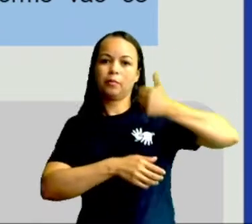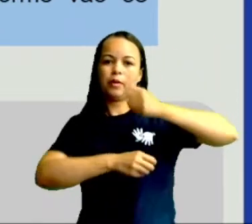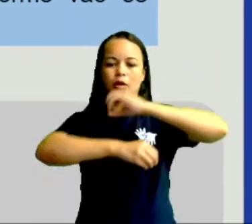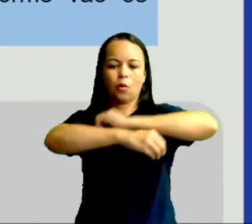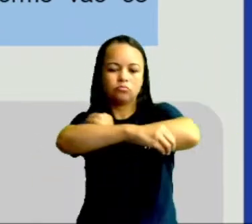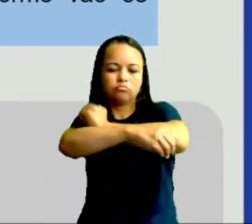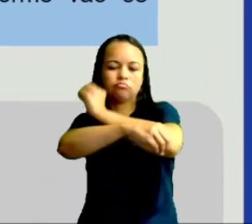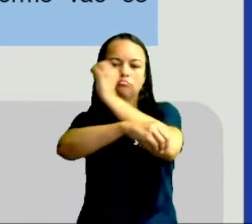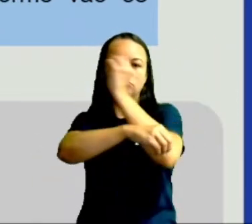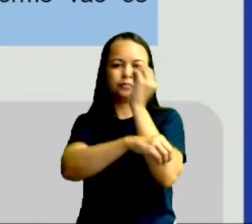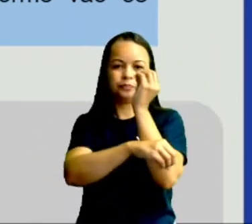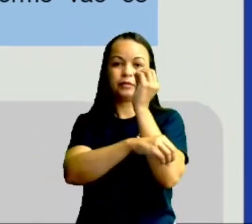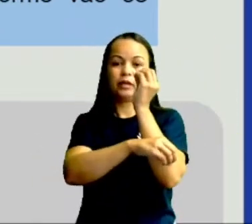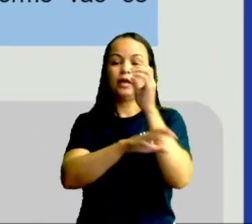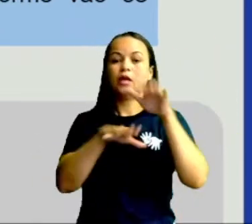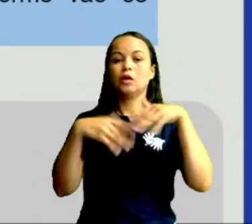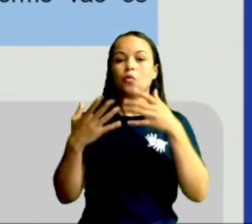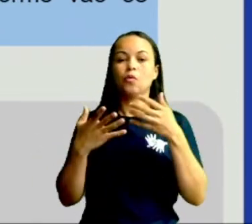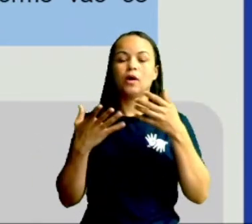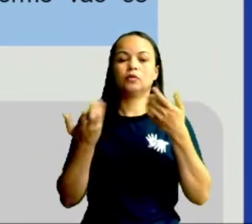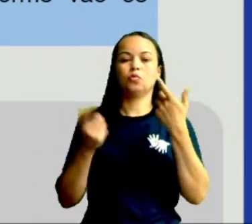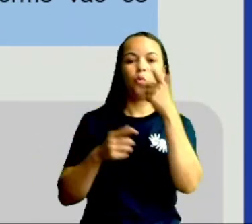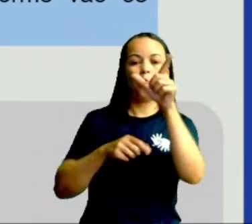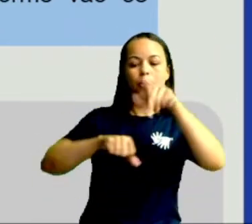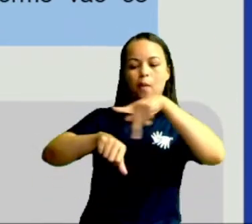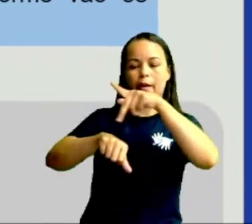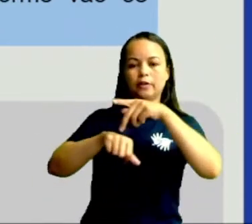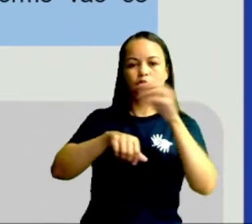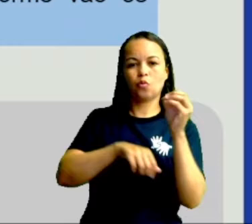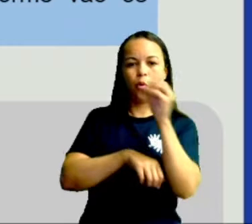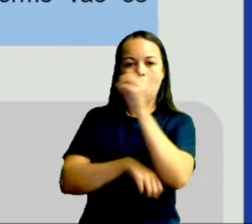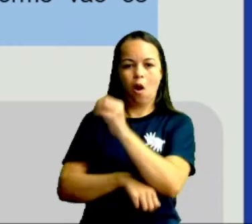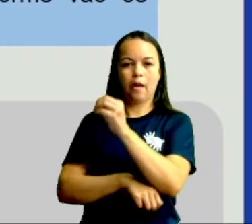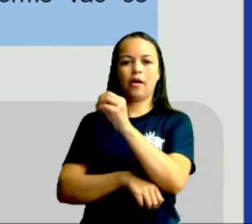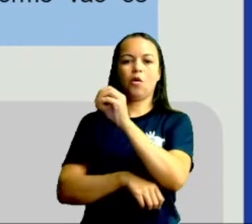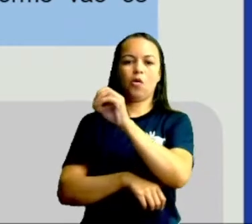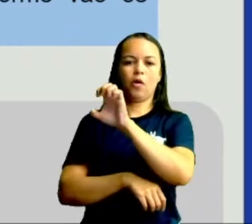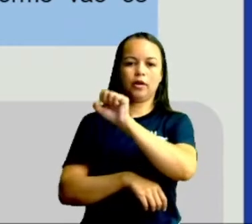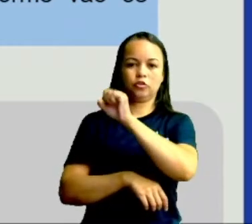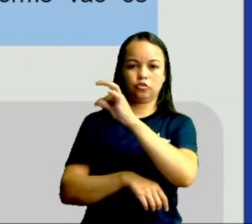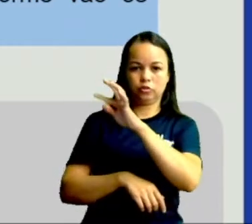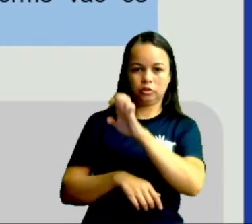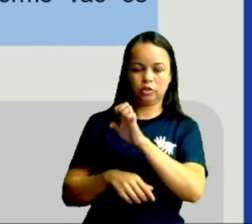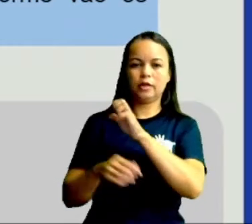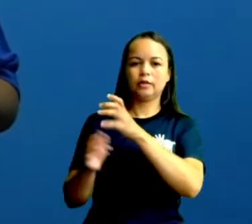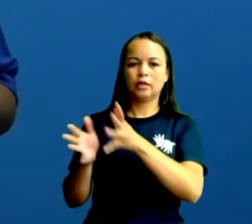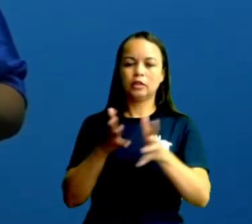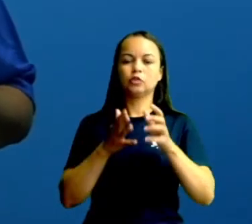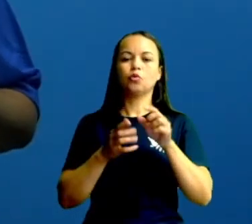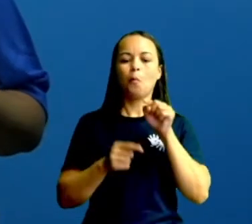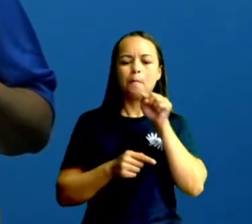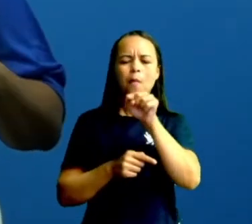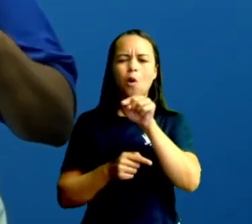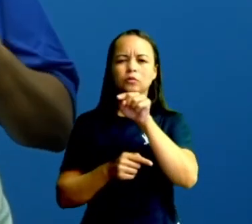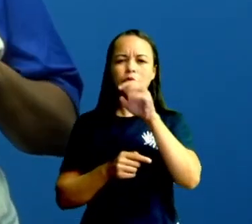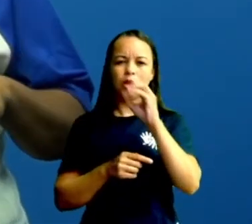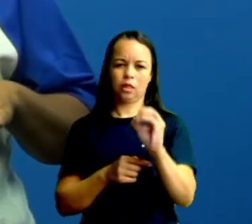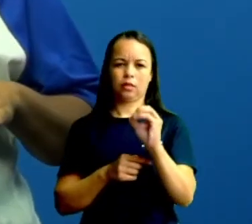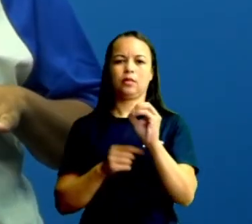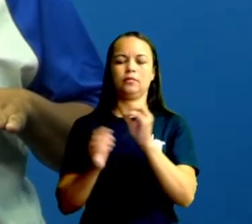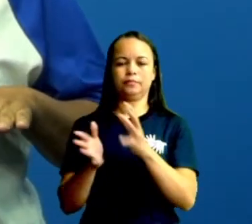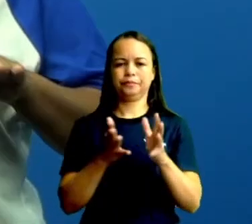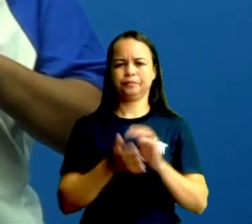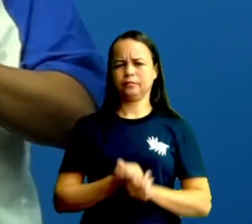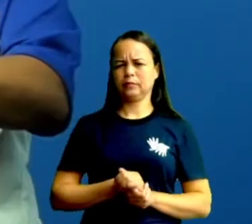oeste retiram 1 hora, conforme vão se distanciando do ponto zero. Vejam só, meus amores, não